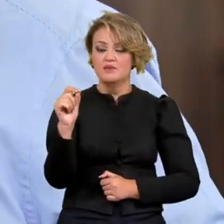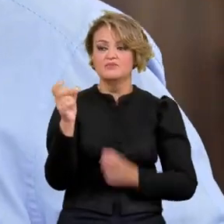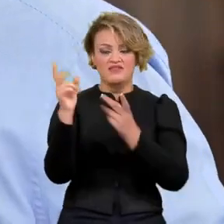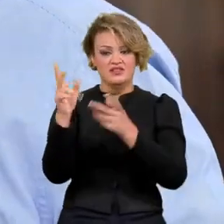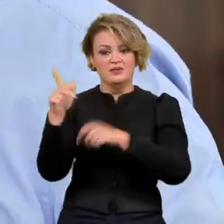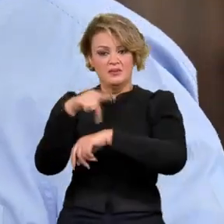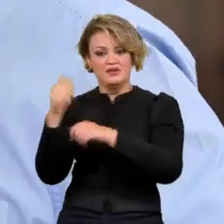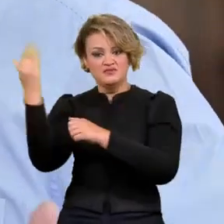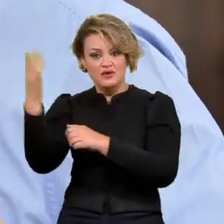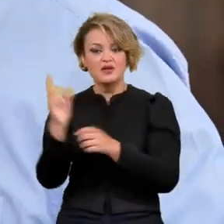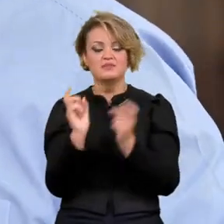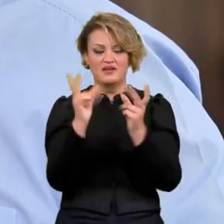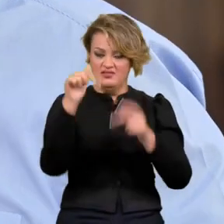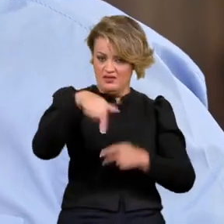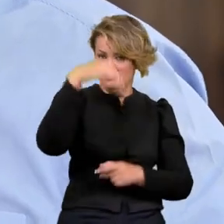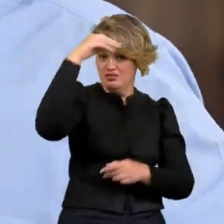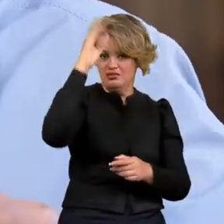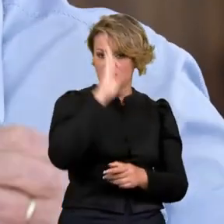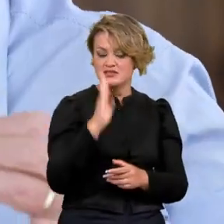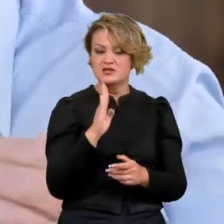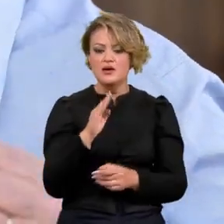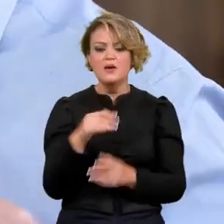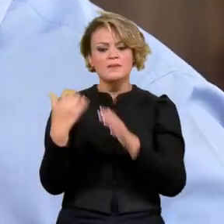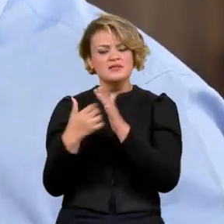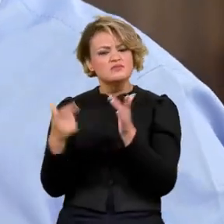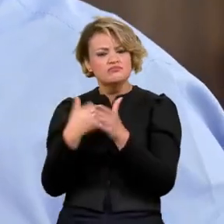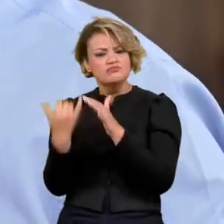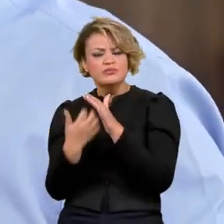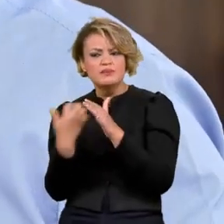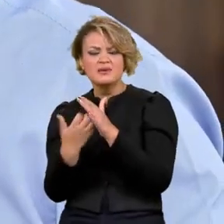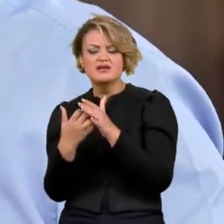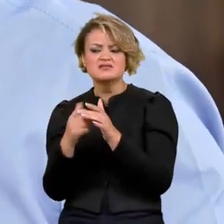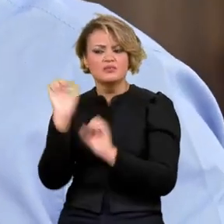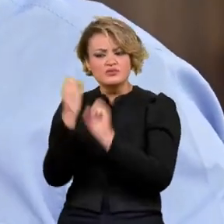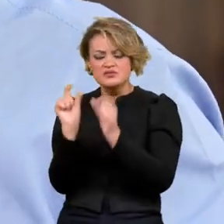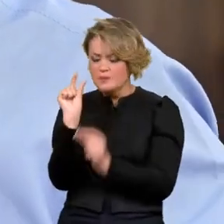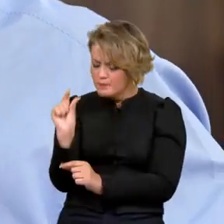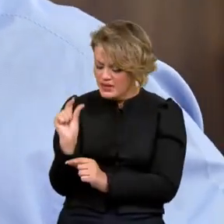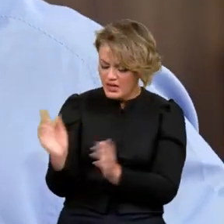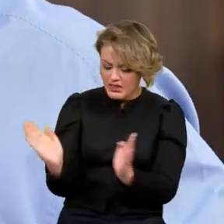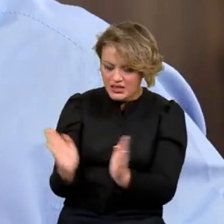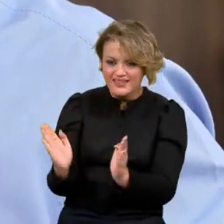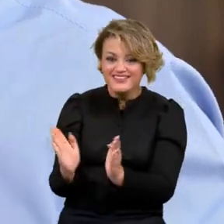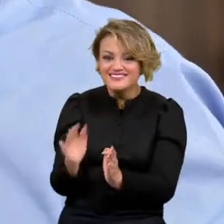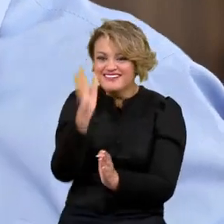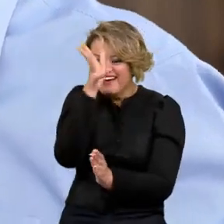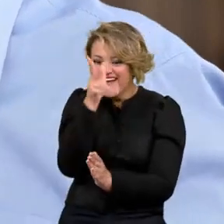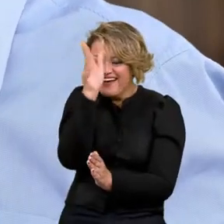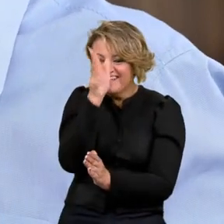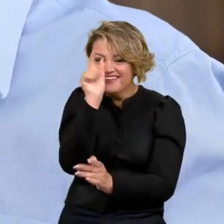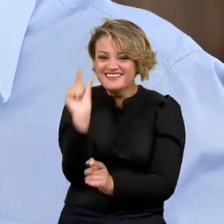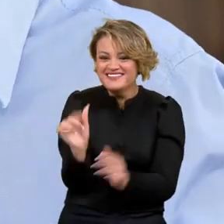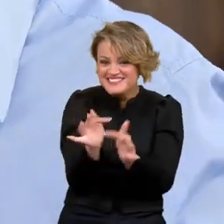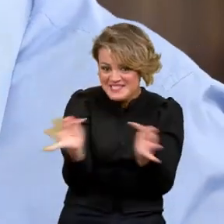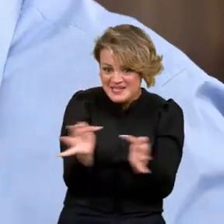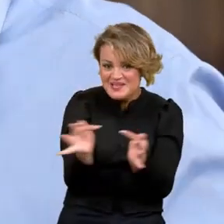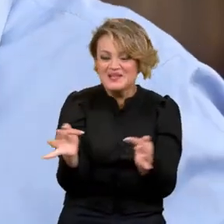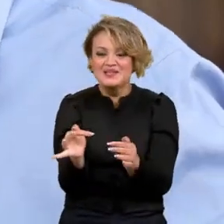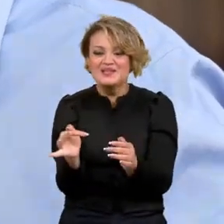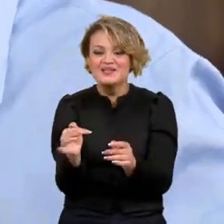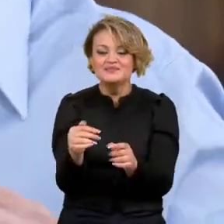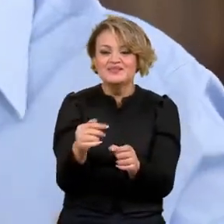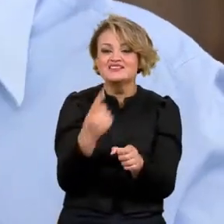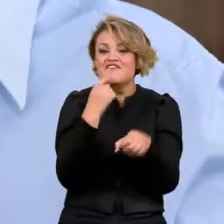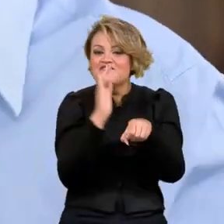a pequena média que cultura é que cria Aquela galinha caipira que você gosta porque que você gosta aquela